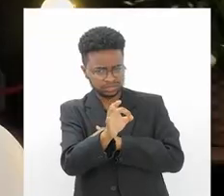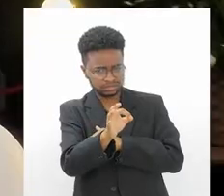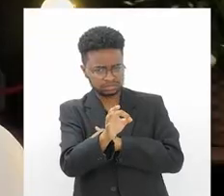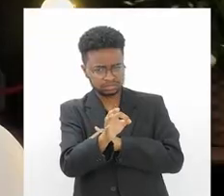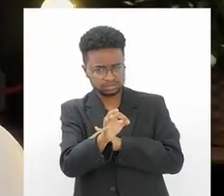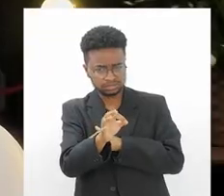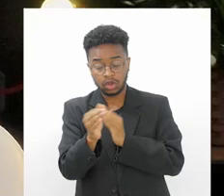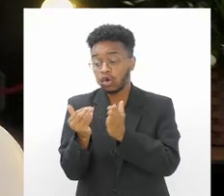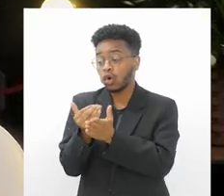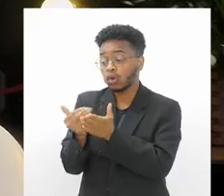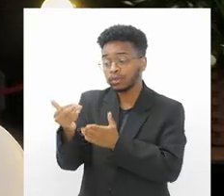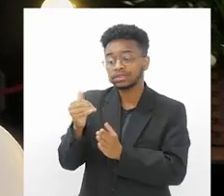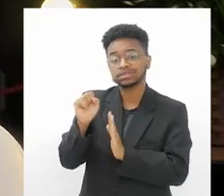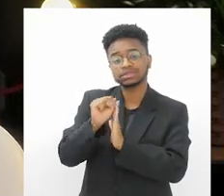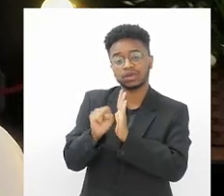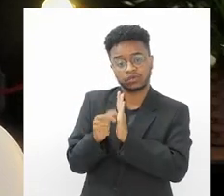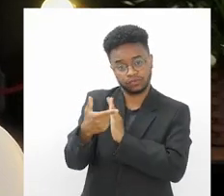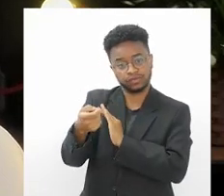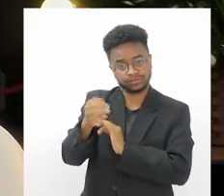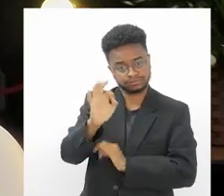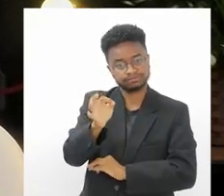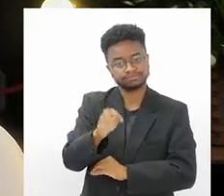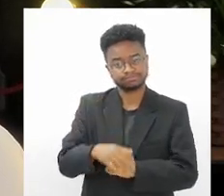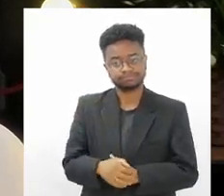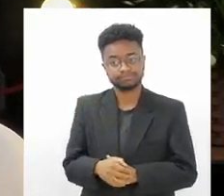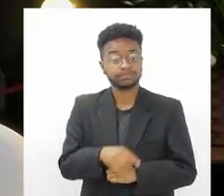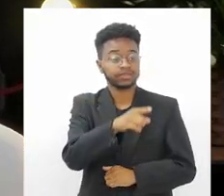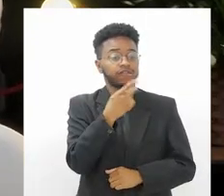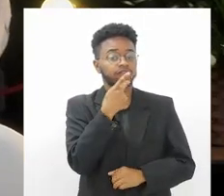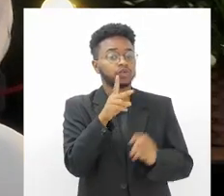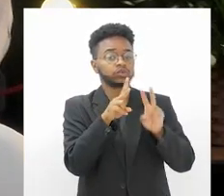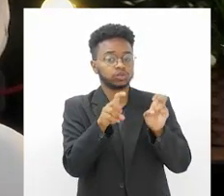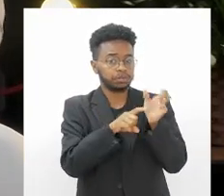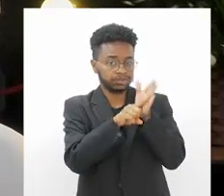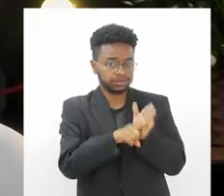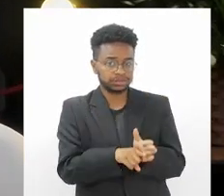né? Foi que a senhora falou? Começo do século XX. Começo do século XX. O senhor também já